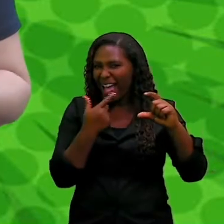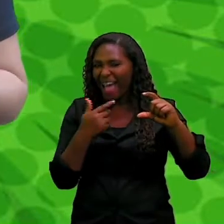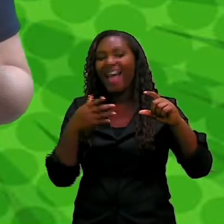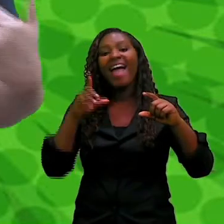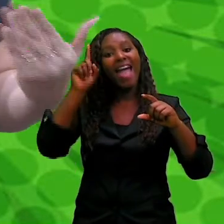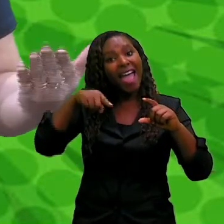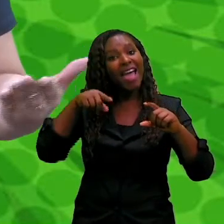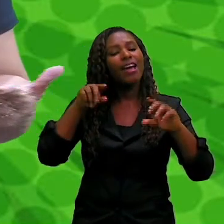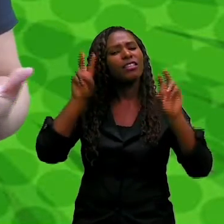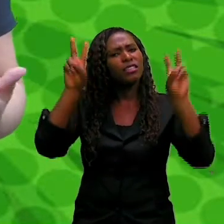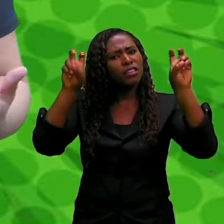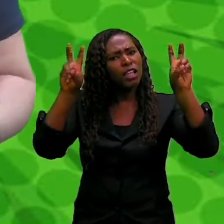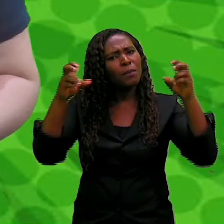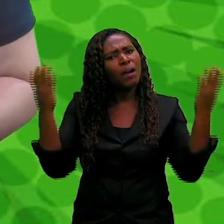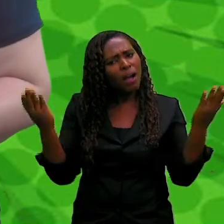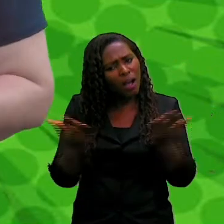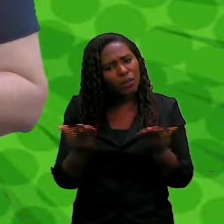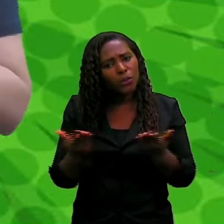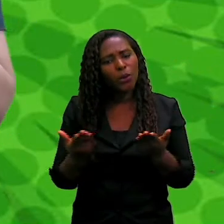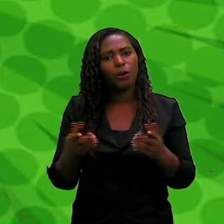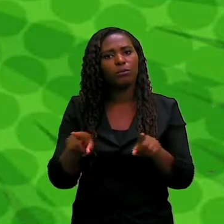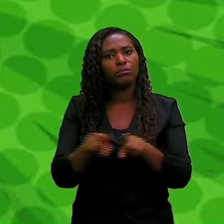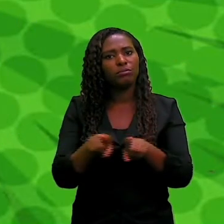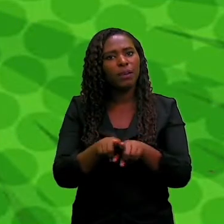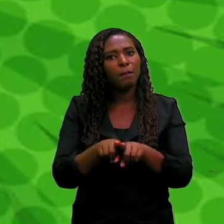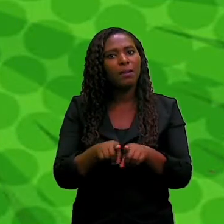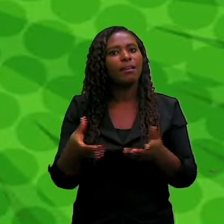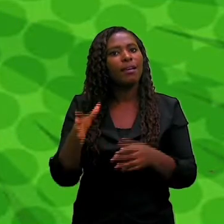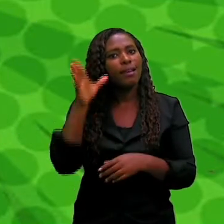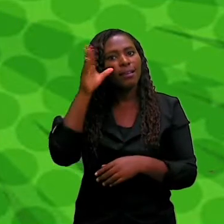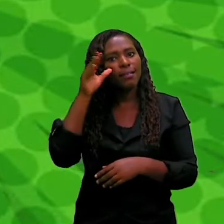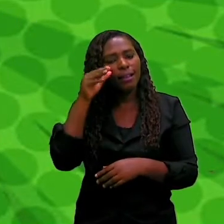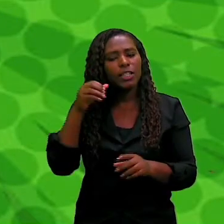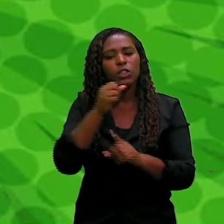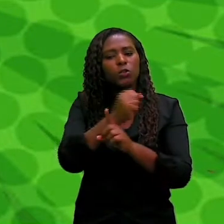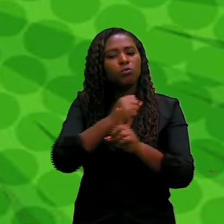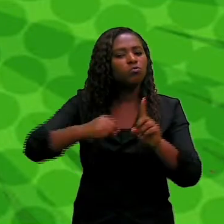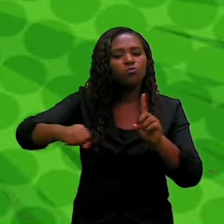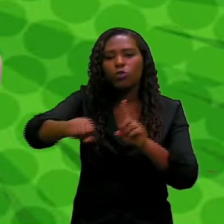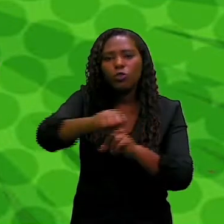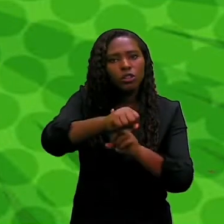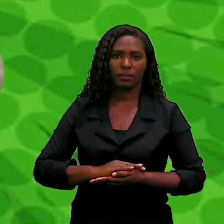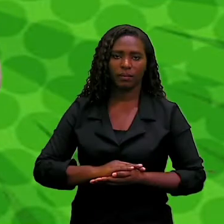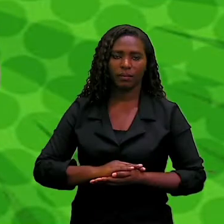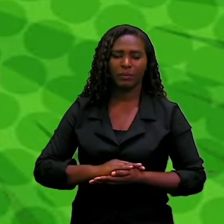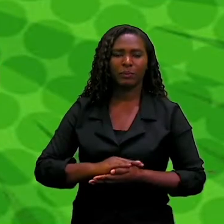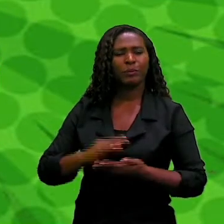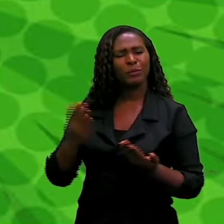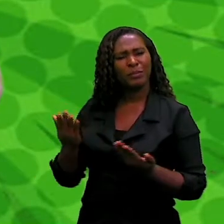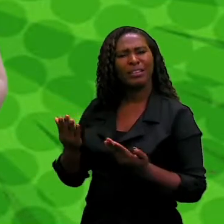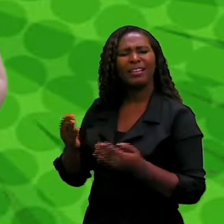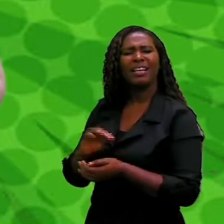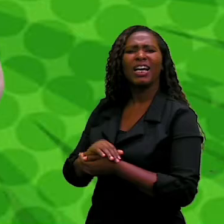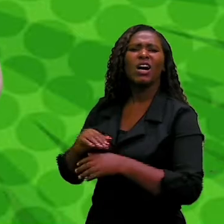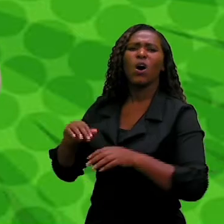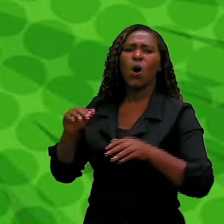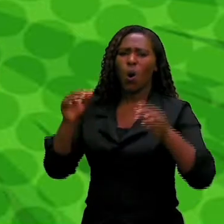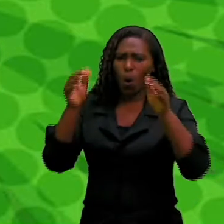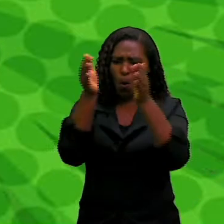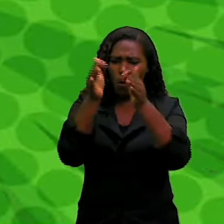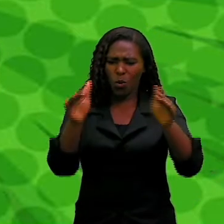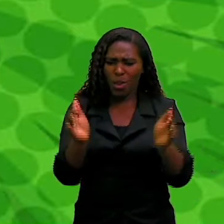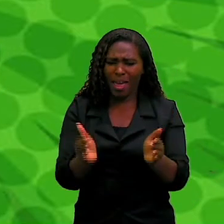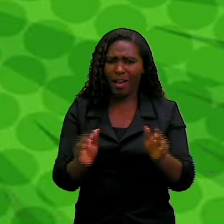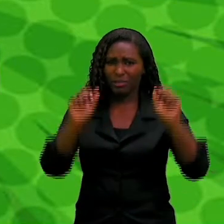coletivo que somos nós. Agora, olha a próxima charge. Vamos lá, ó. Vim passar uns dias aqui